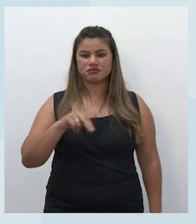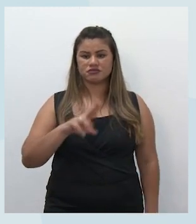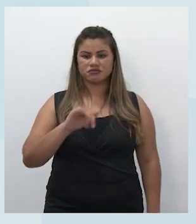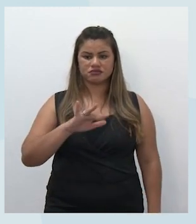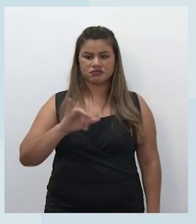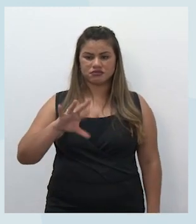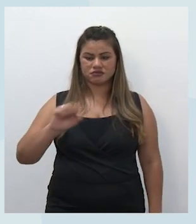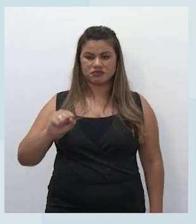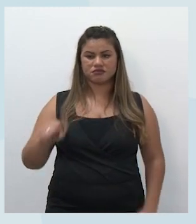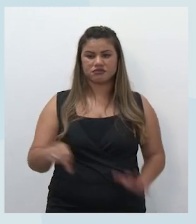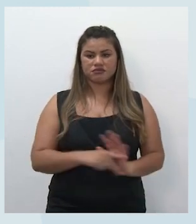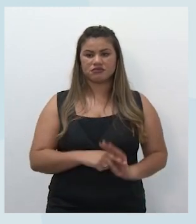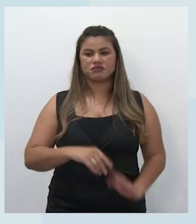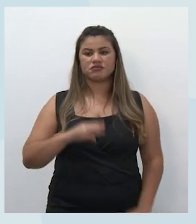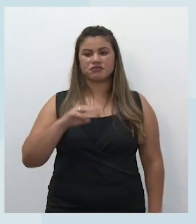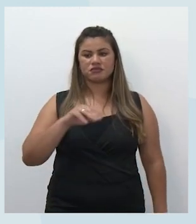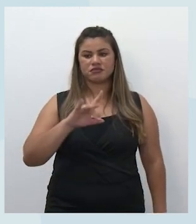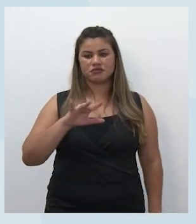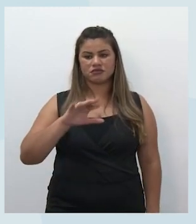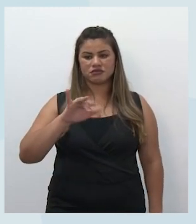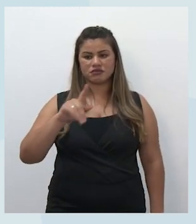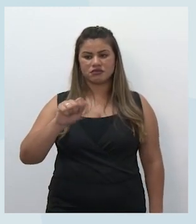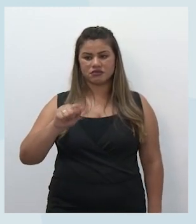e Seus Braços e ou